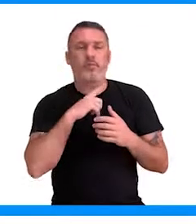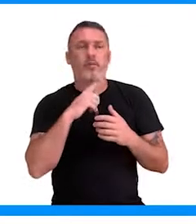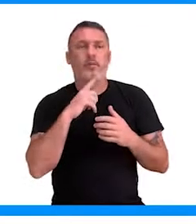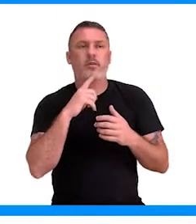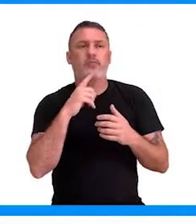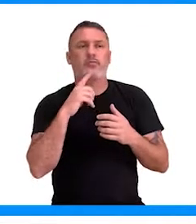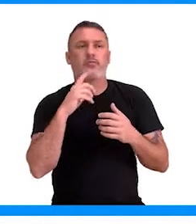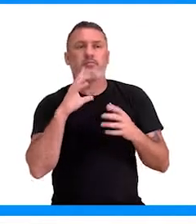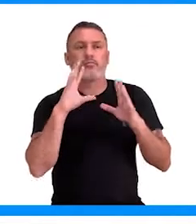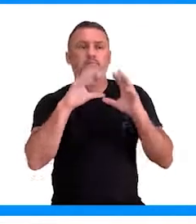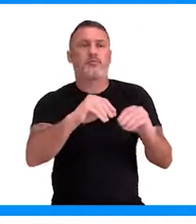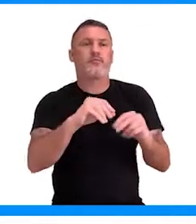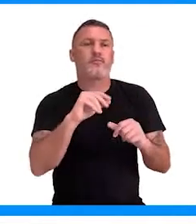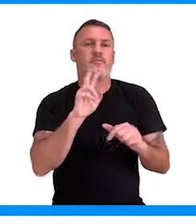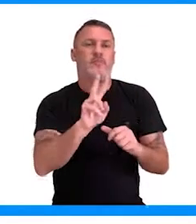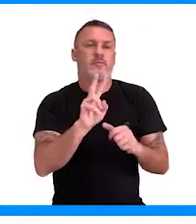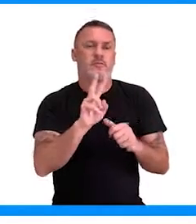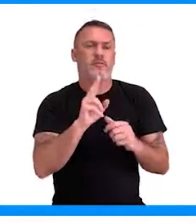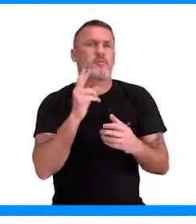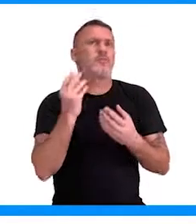velocidade. Interferir como?